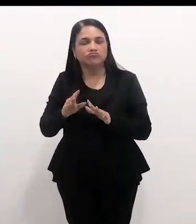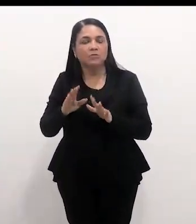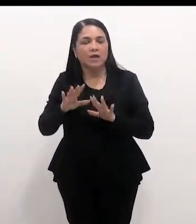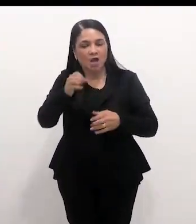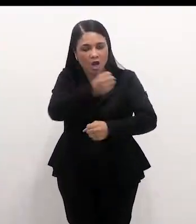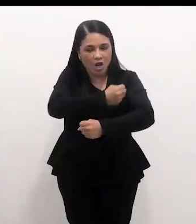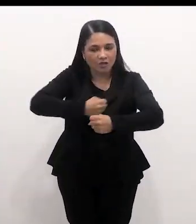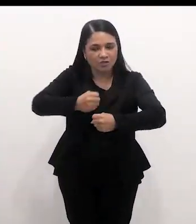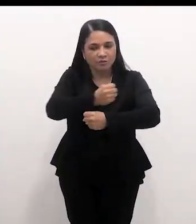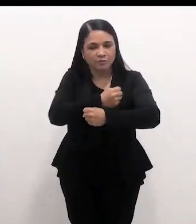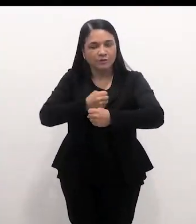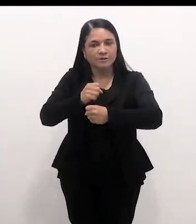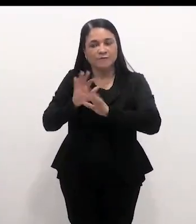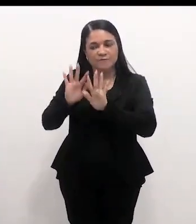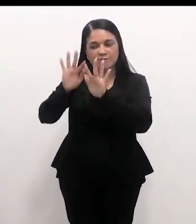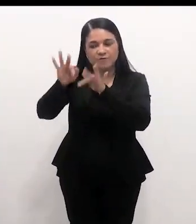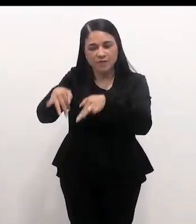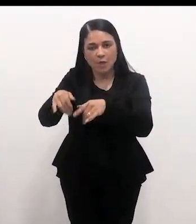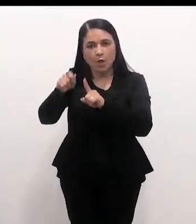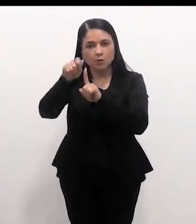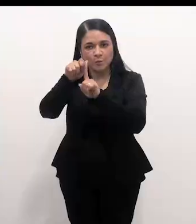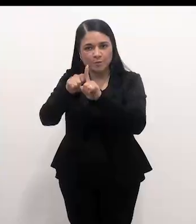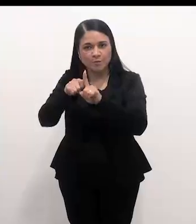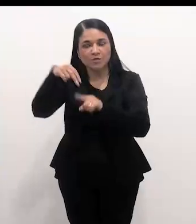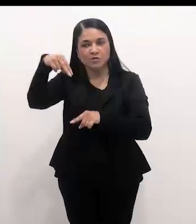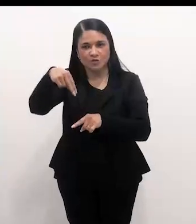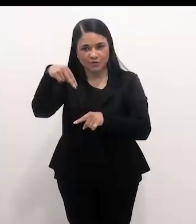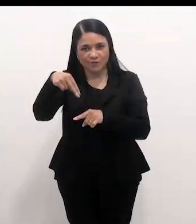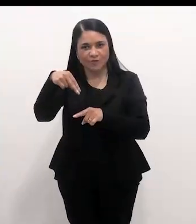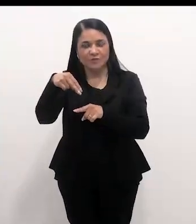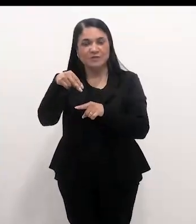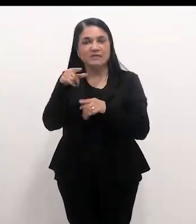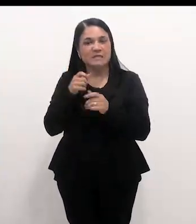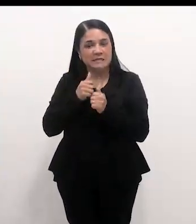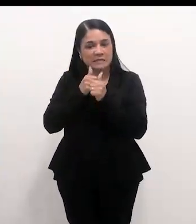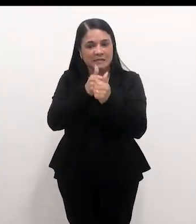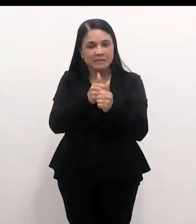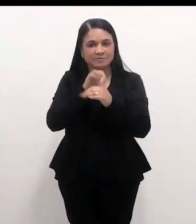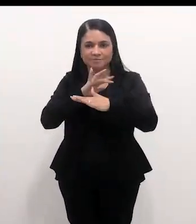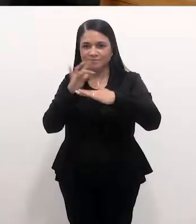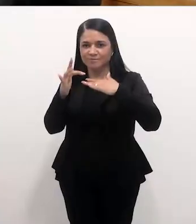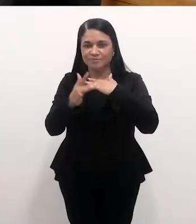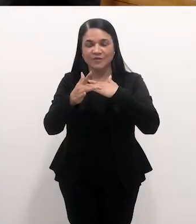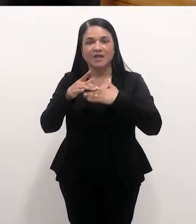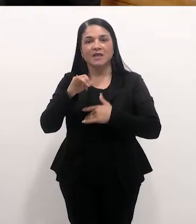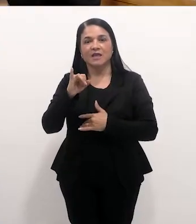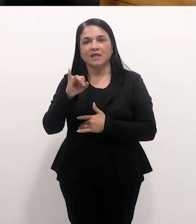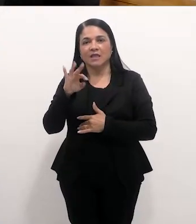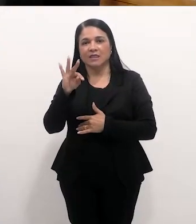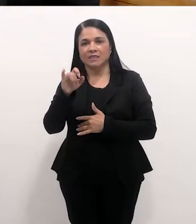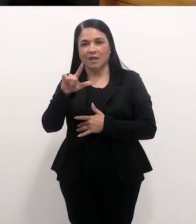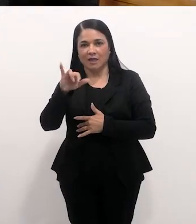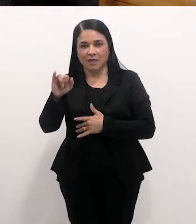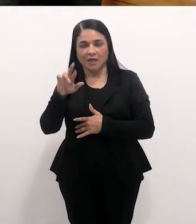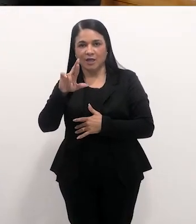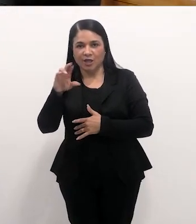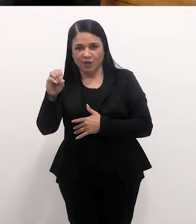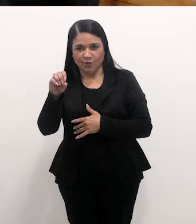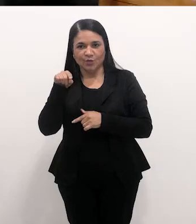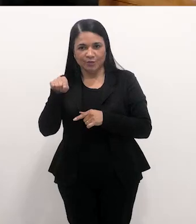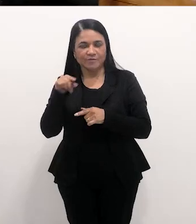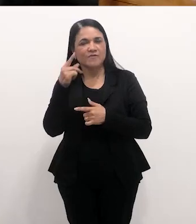Mundo, Rio de Janeiro, que é a final de novembro. Por favor, pode seguir-nos nas redes sociais, Itália no Rio, para ver quando